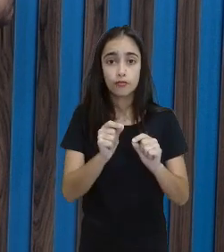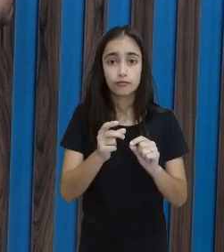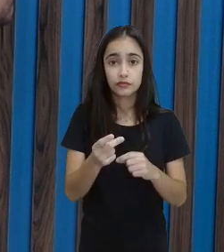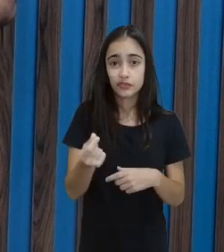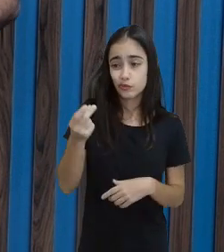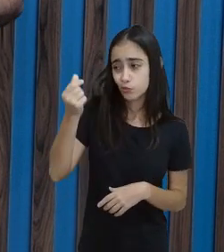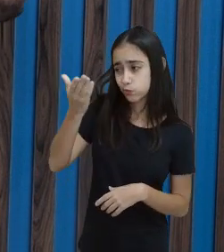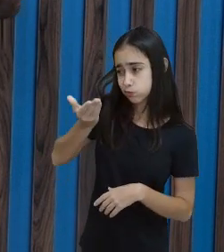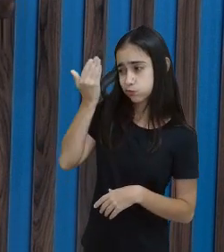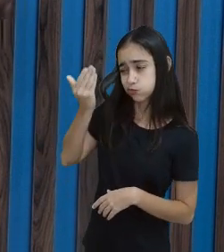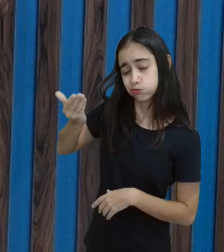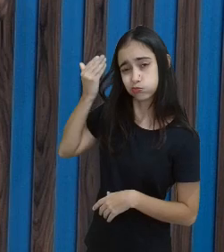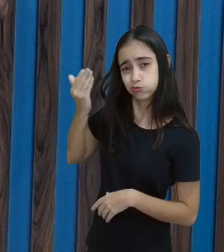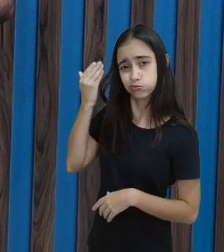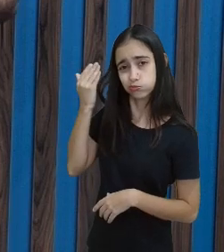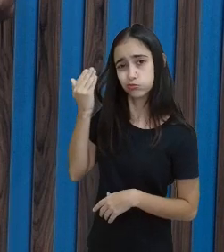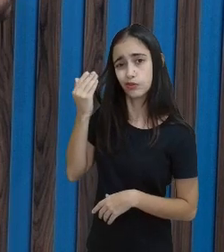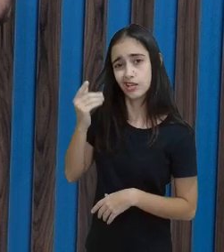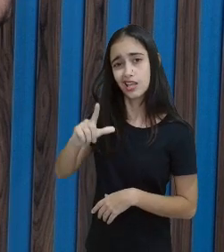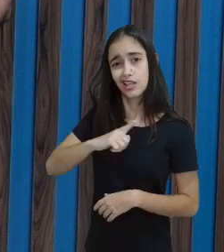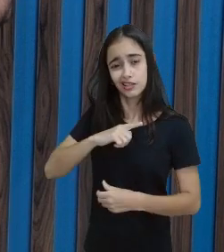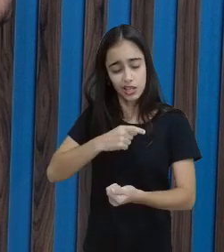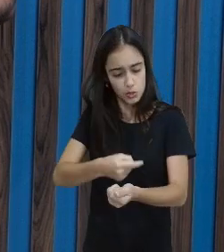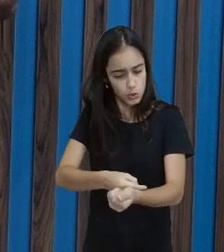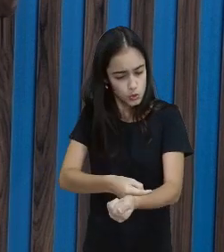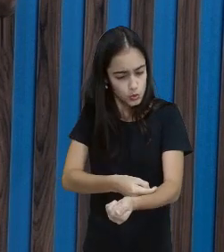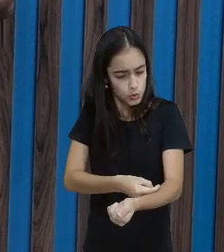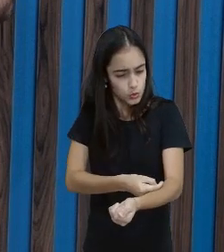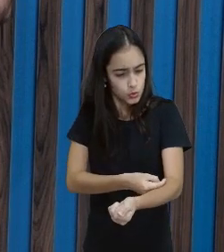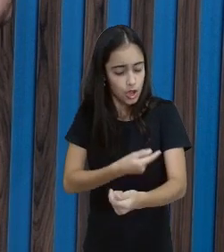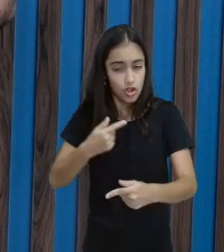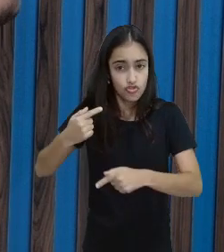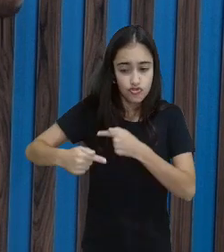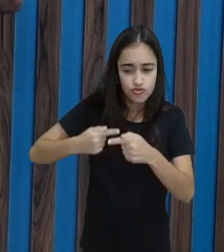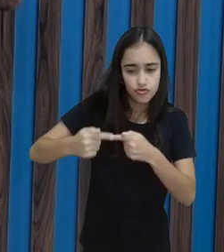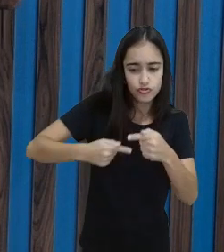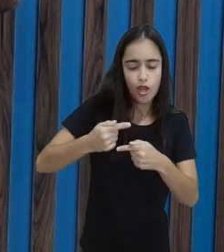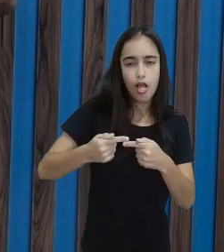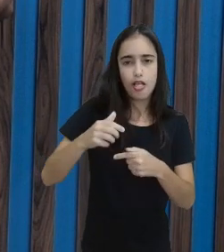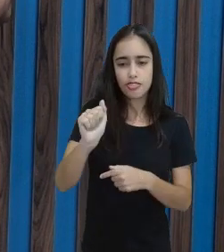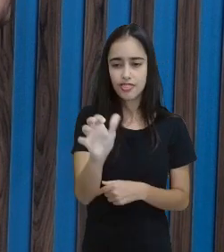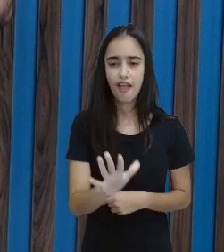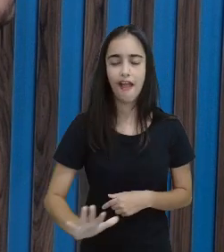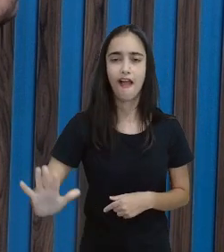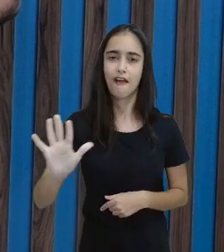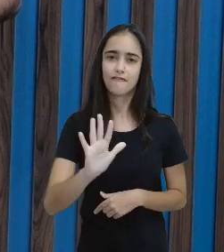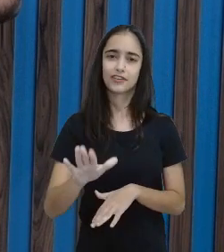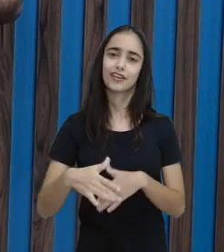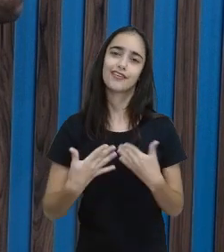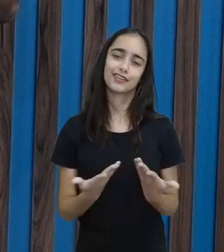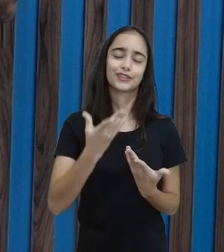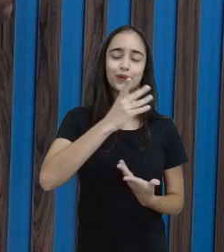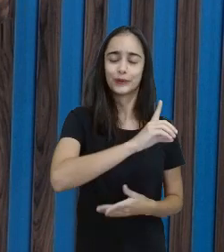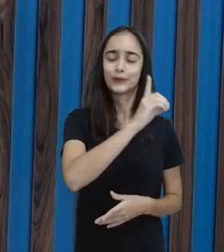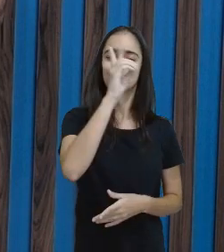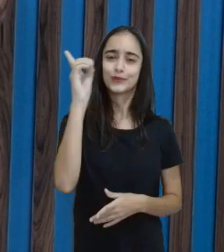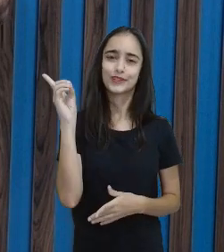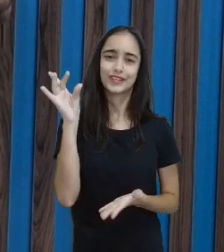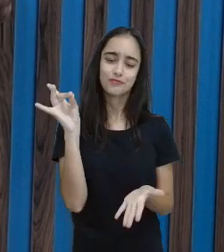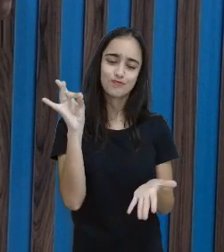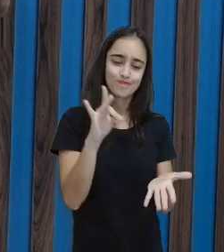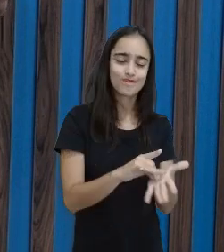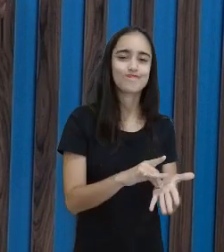diretos, né, do sangue africano, sangue indígena. Então, nesse sentido, né, a data ela vem exatamente para